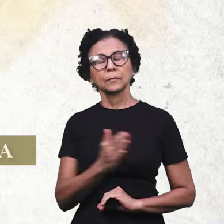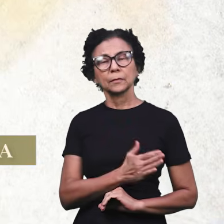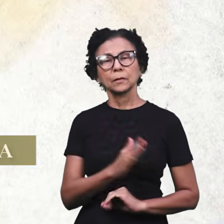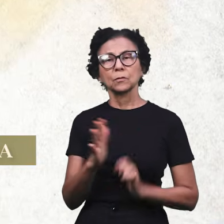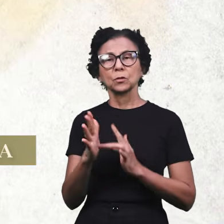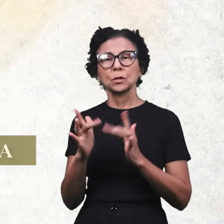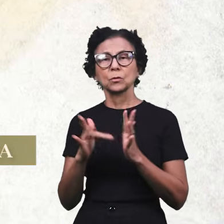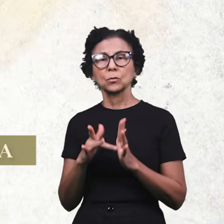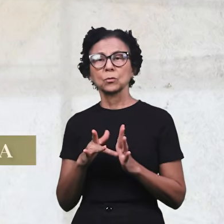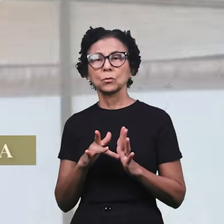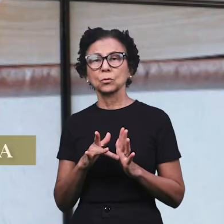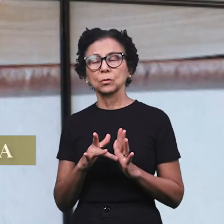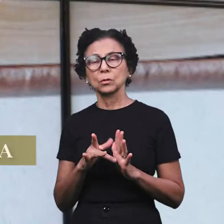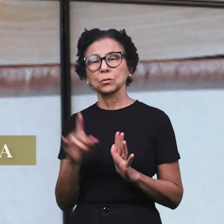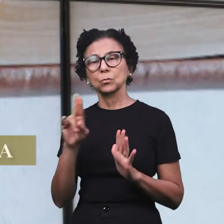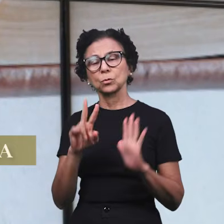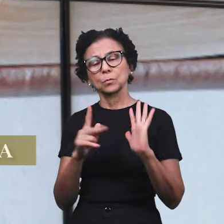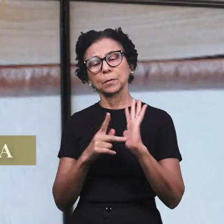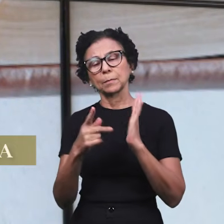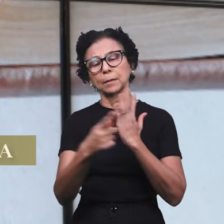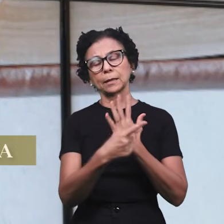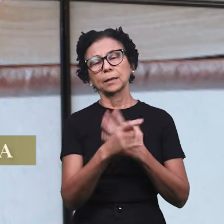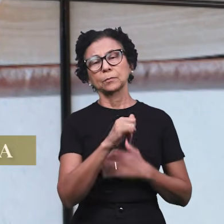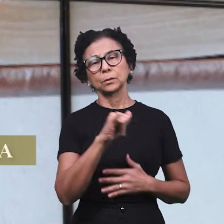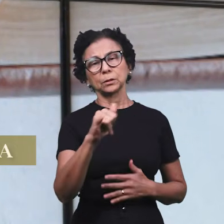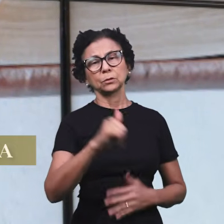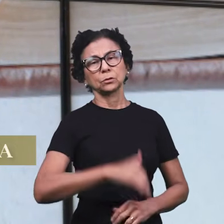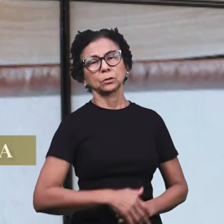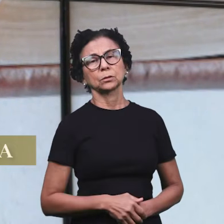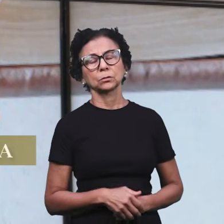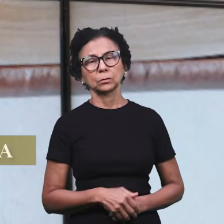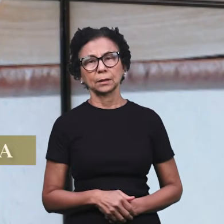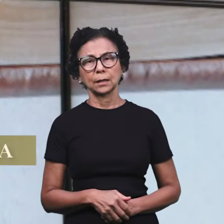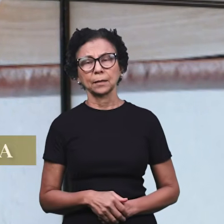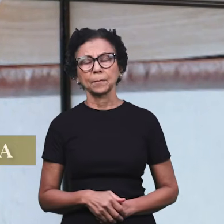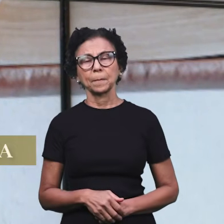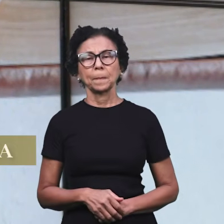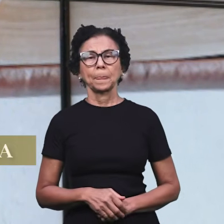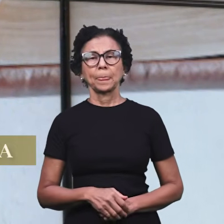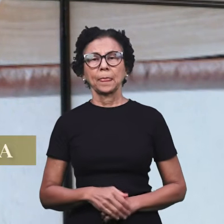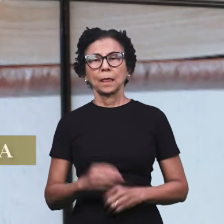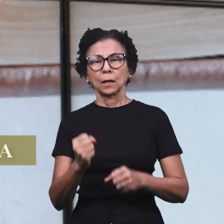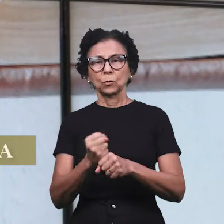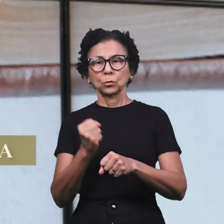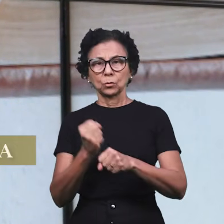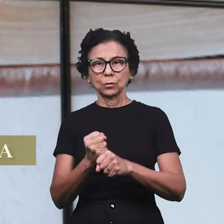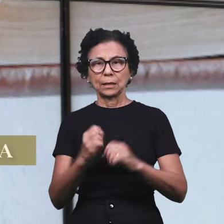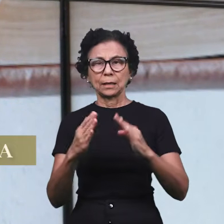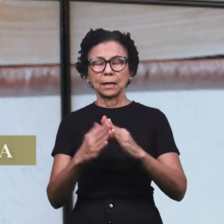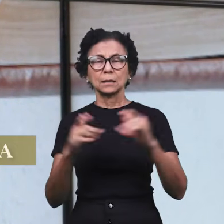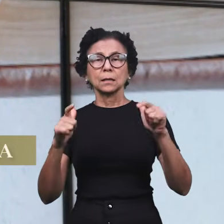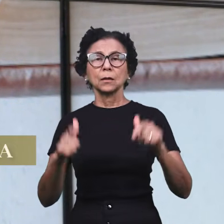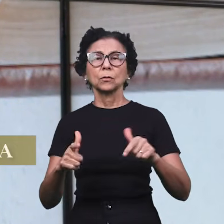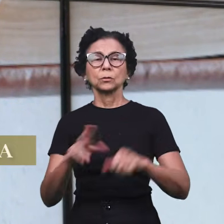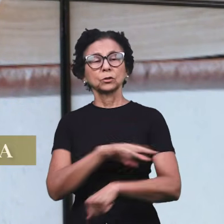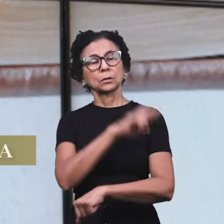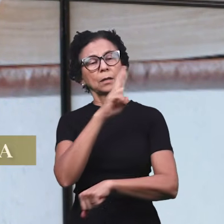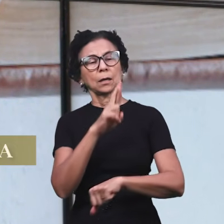os conselhos do Senhor são sempre para que nós sejamos felizes. Todo mundo procura